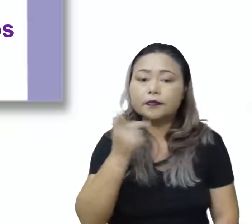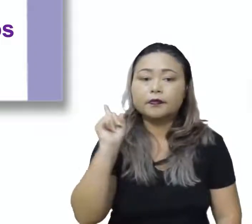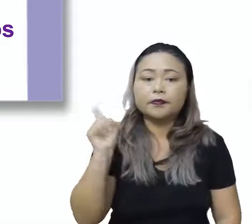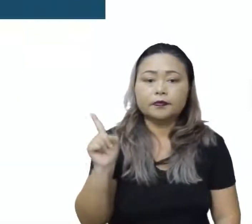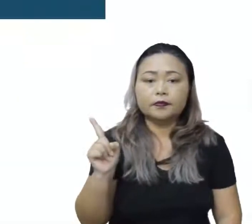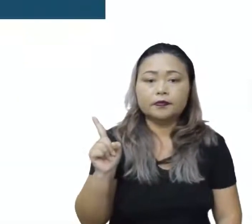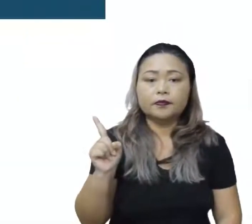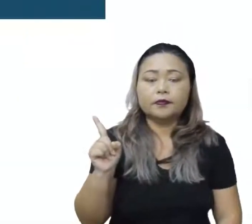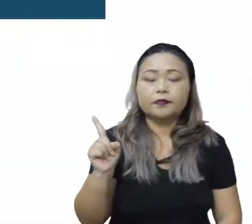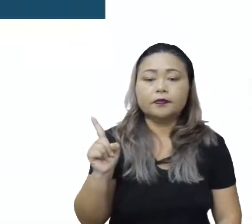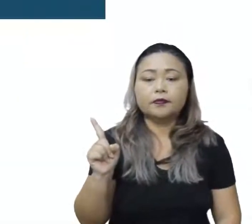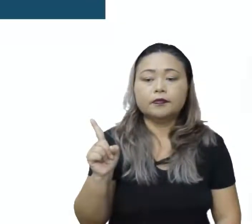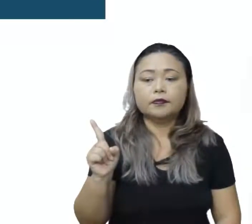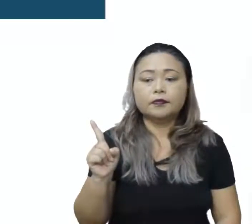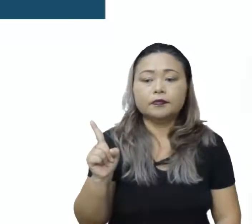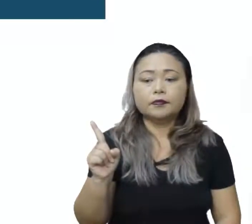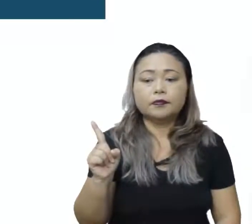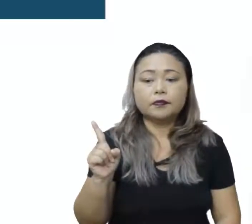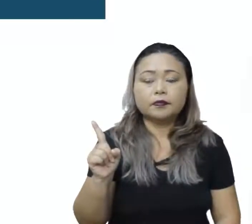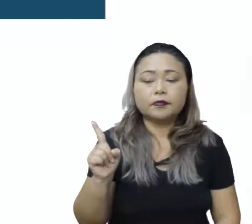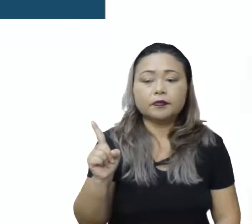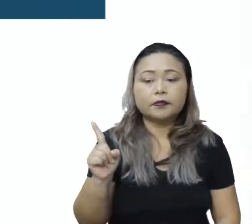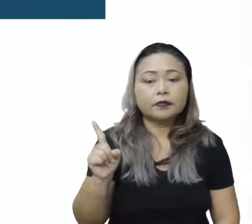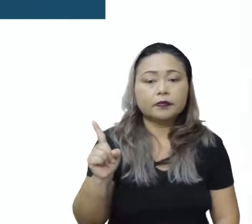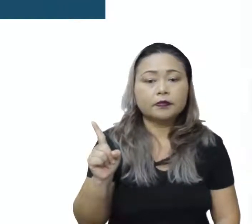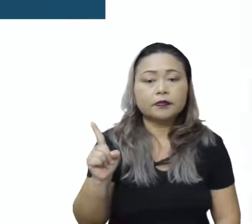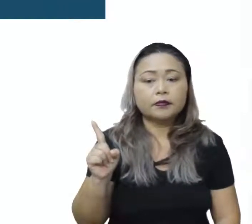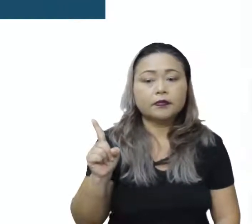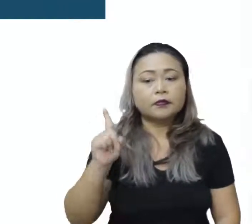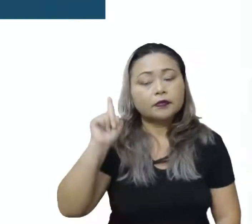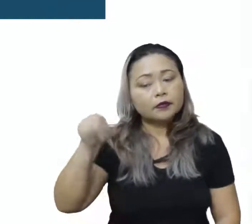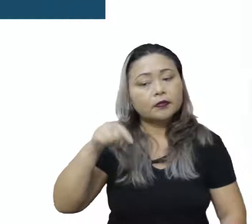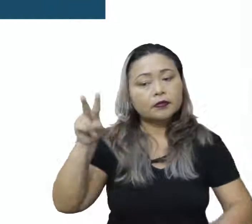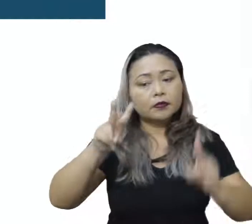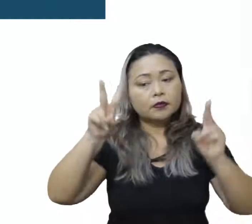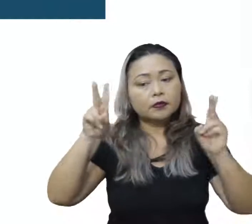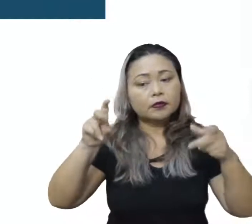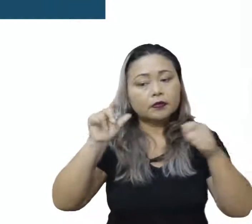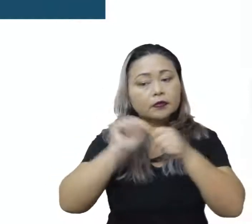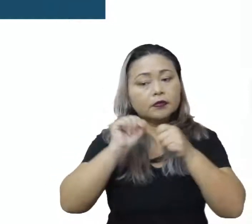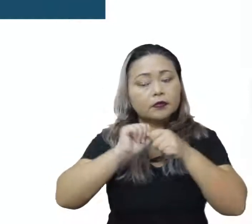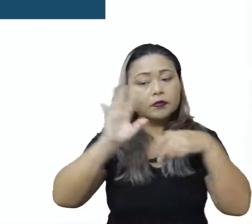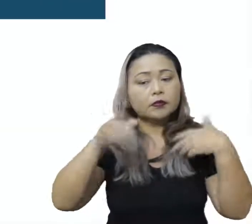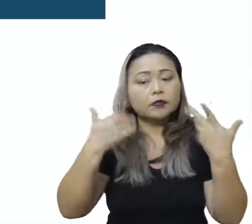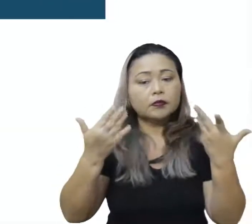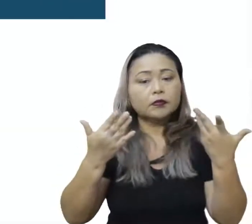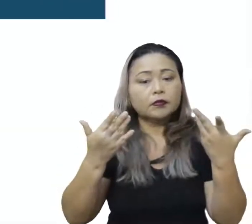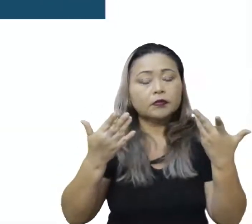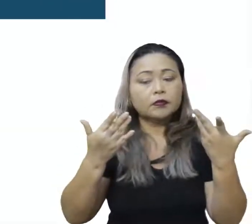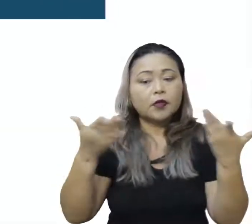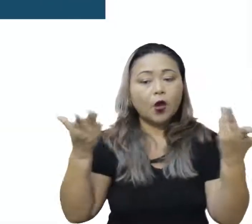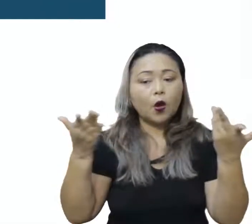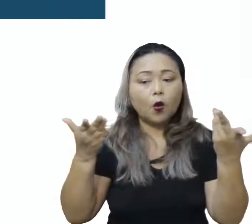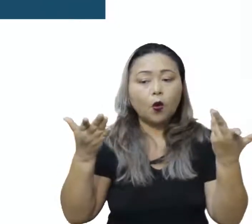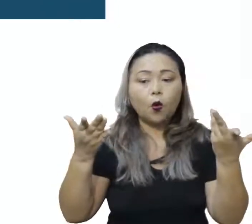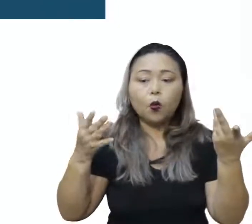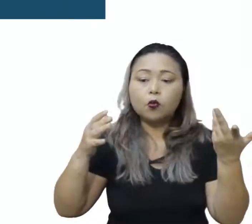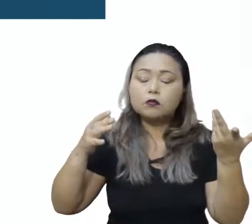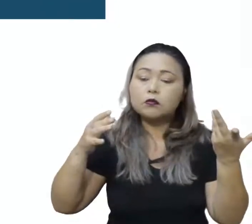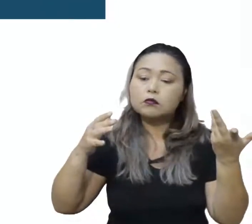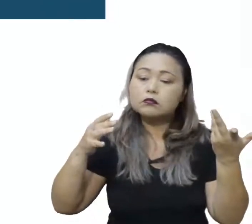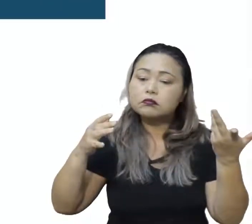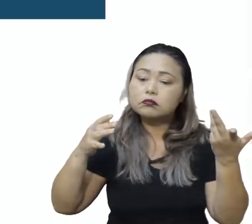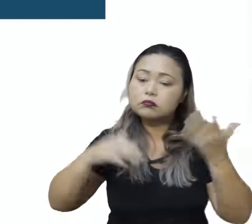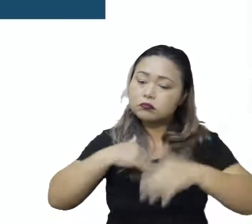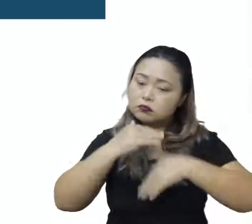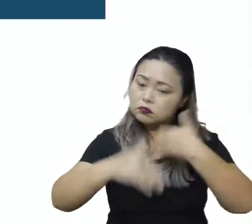o desenvolvimento sustentável, que é um tema, galera, que está muito em voga, ok?